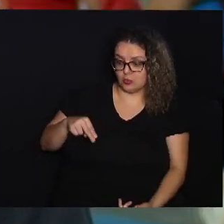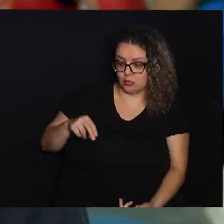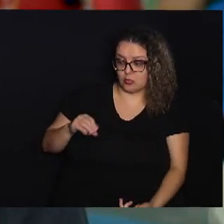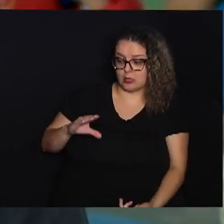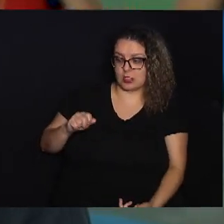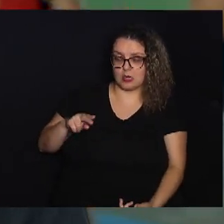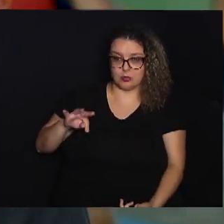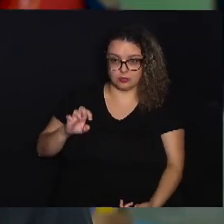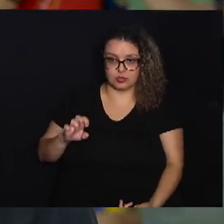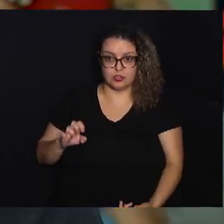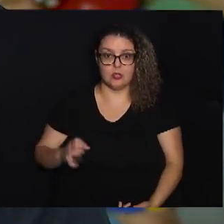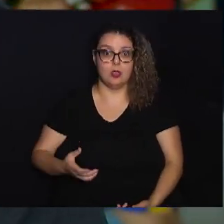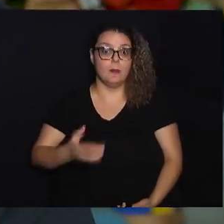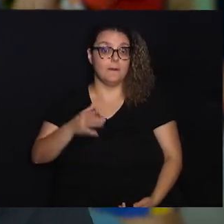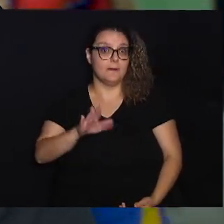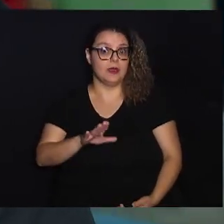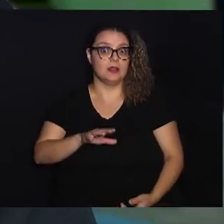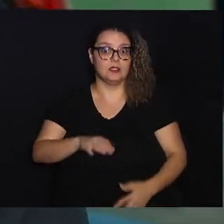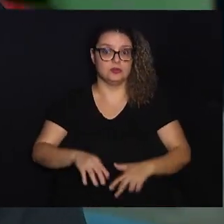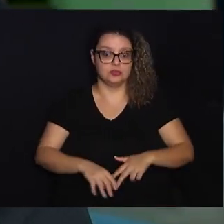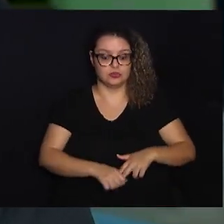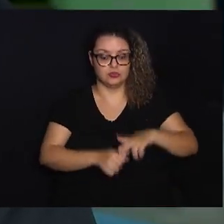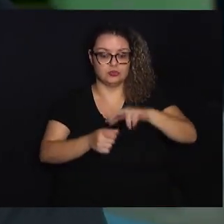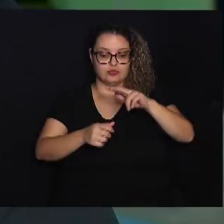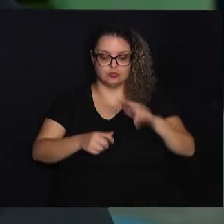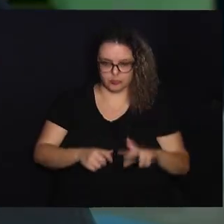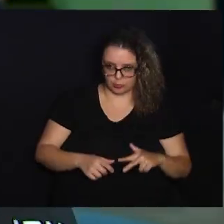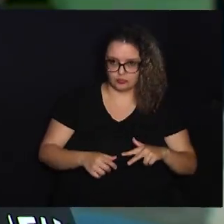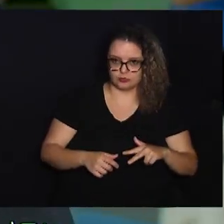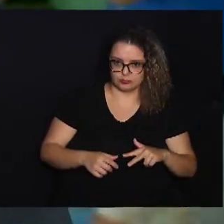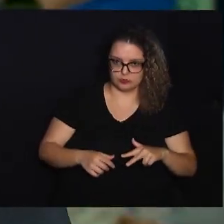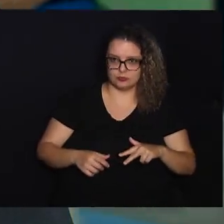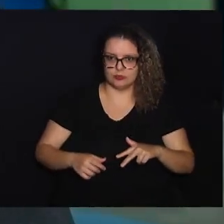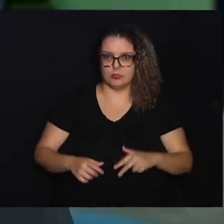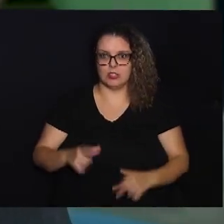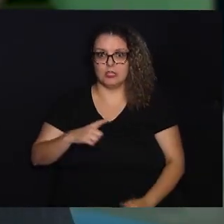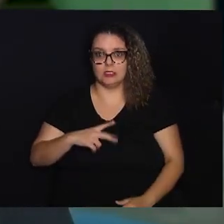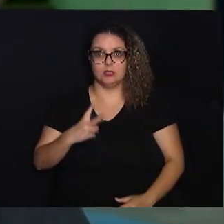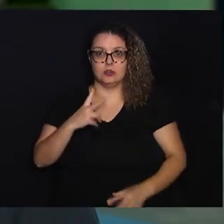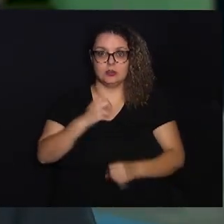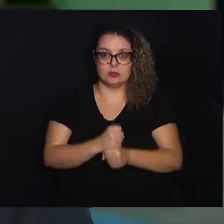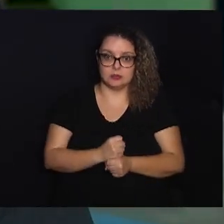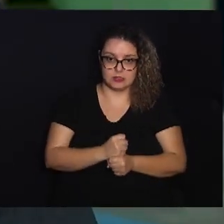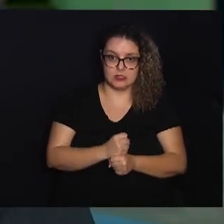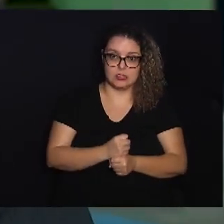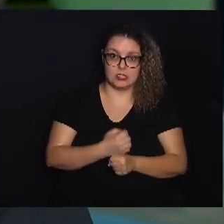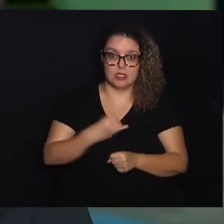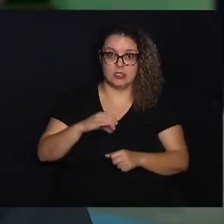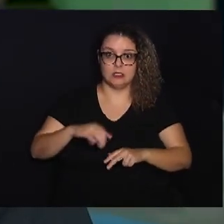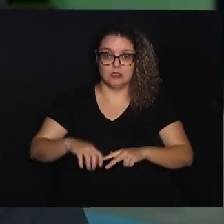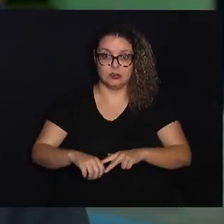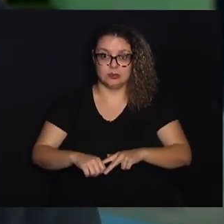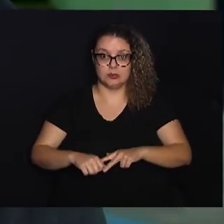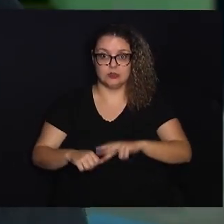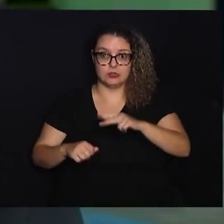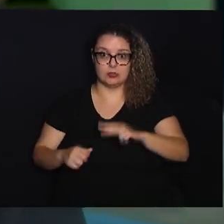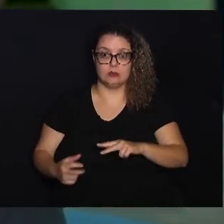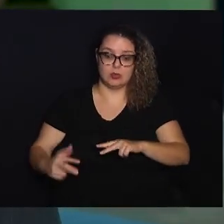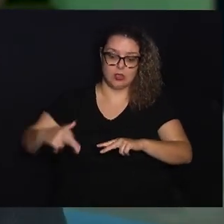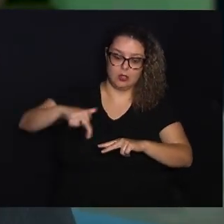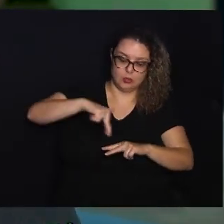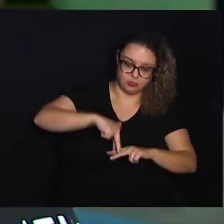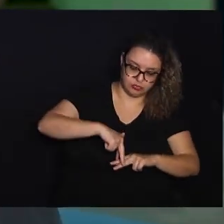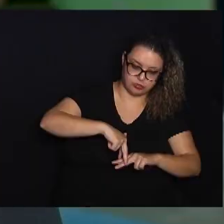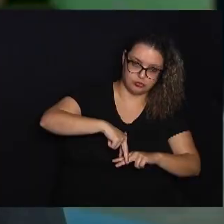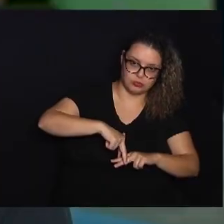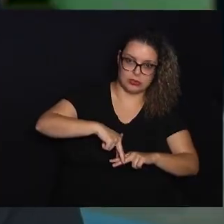vencida por nocaute, mas por exemplo, uma queda, se você jogar o oponente no chão, você ganha 2 pontos. Se você jogar o